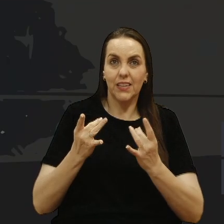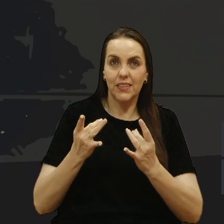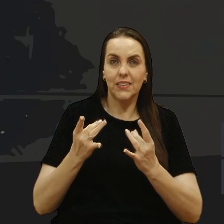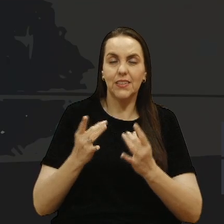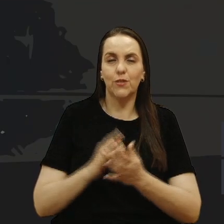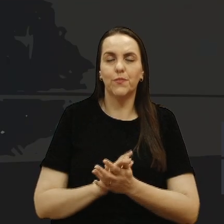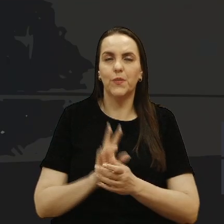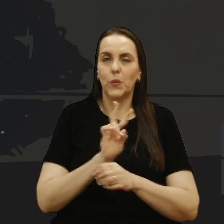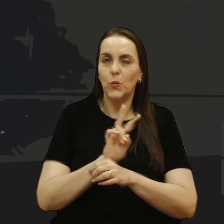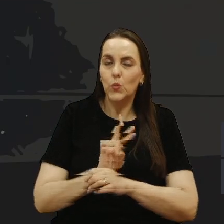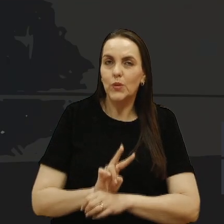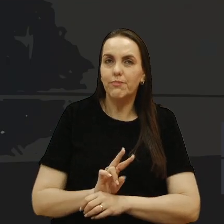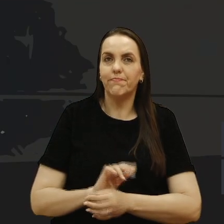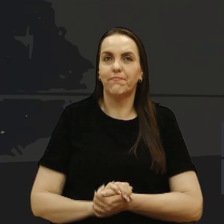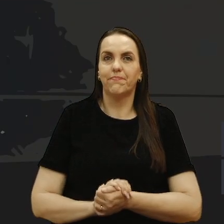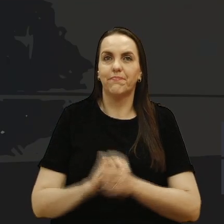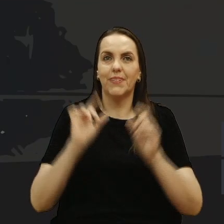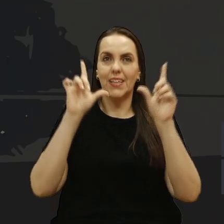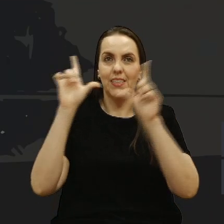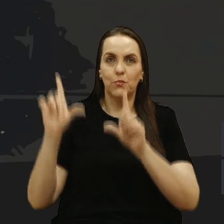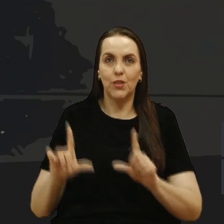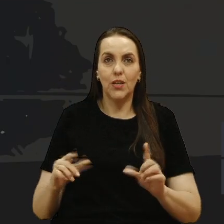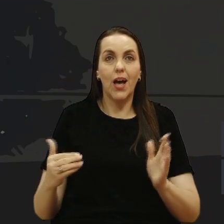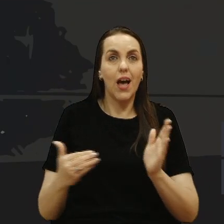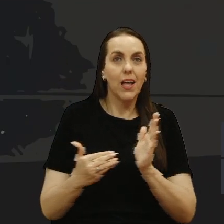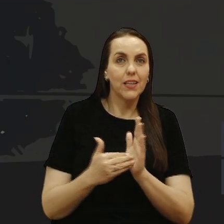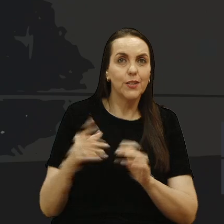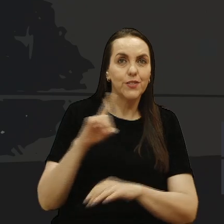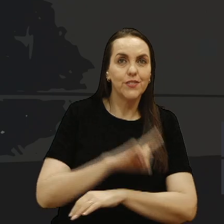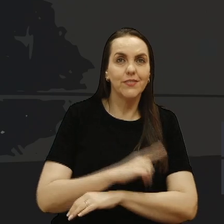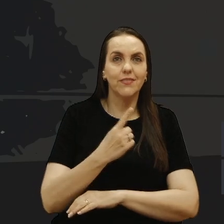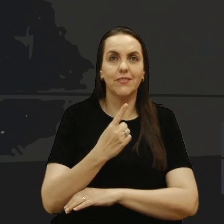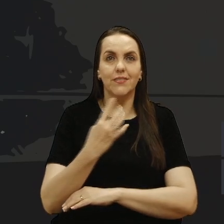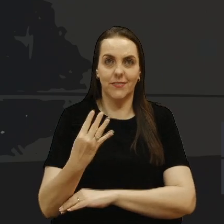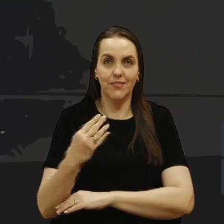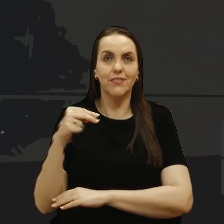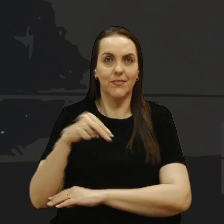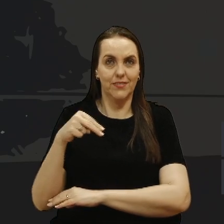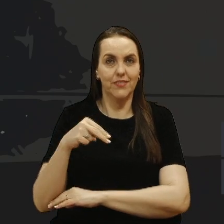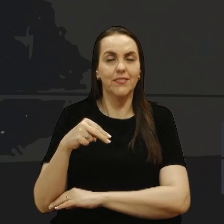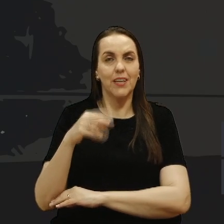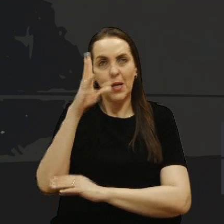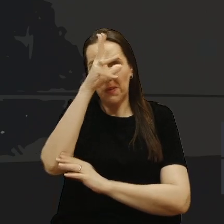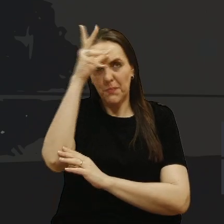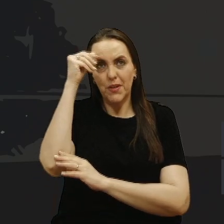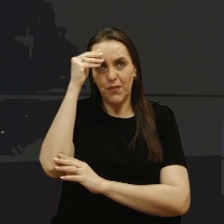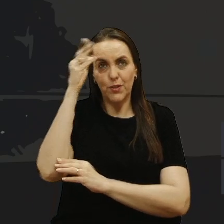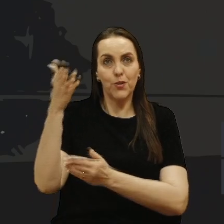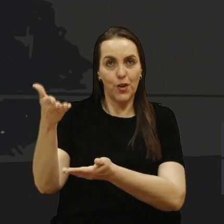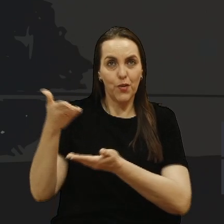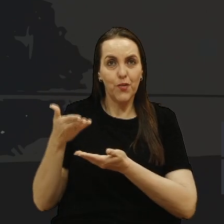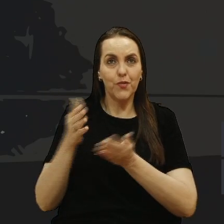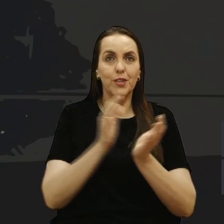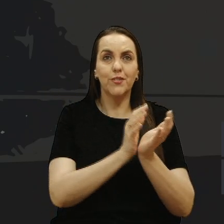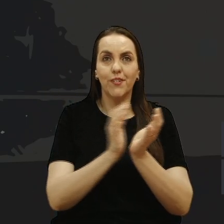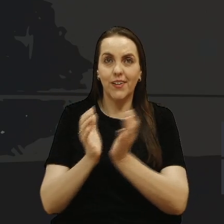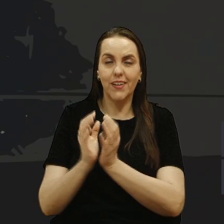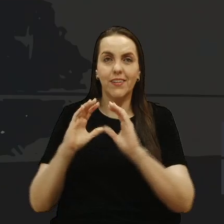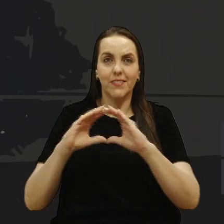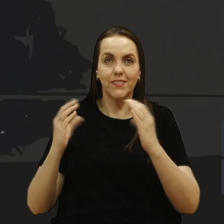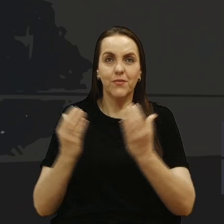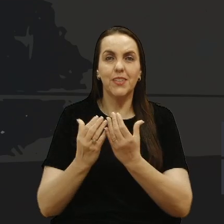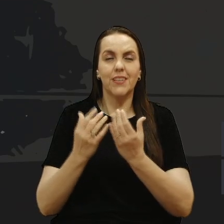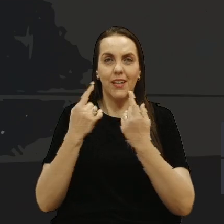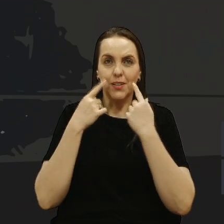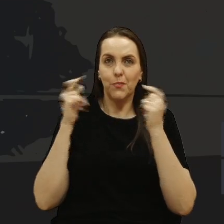olho. A exposição fica até o dia 14 na Prefeitura, então convido os colegas, convido a comunidade para que possam